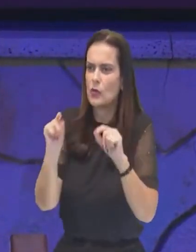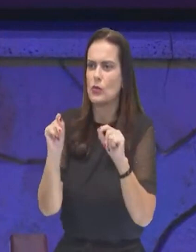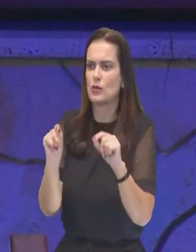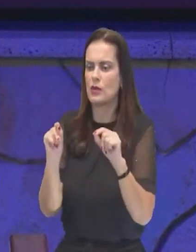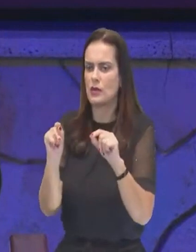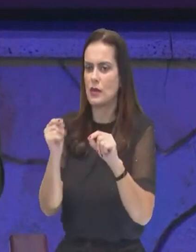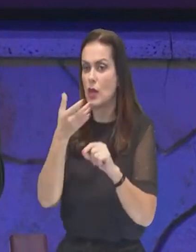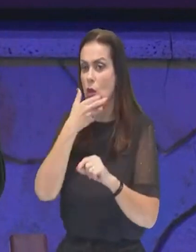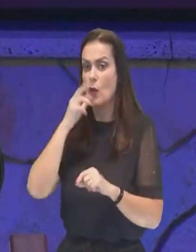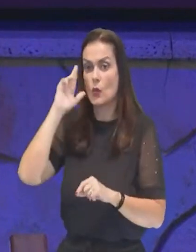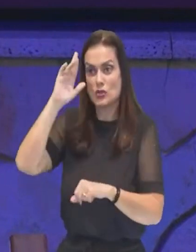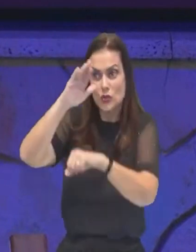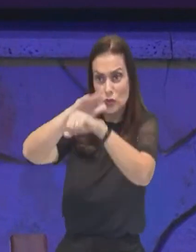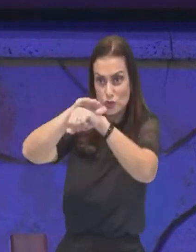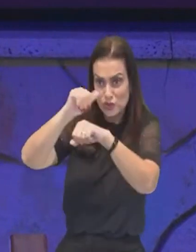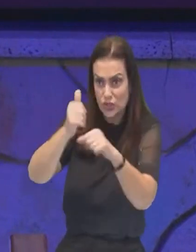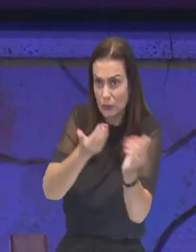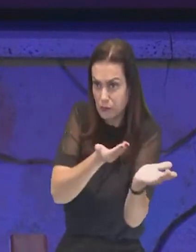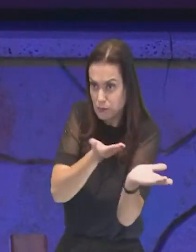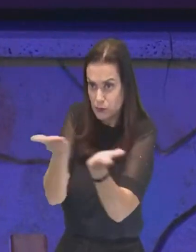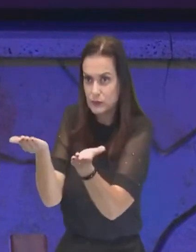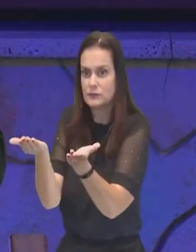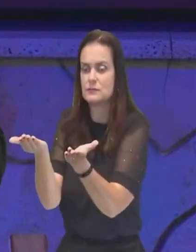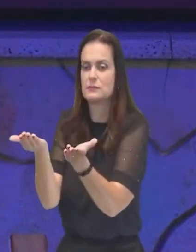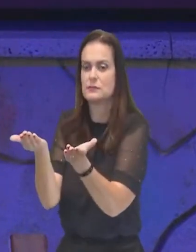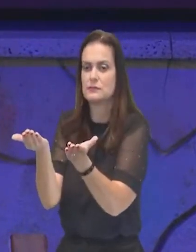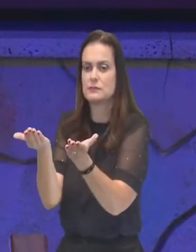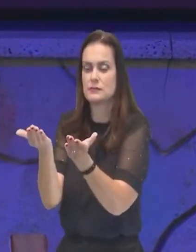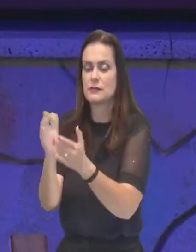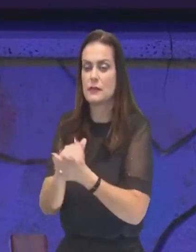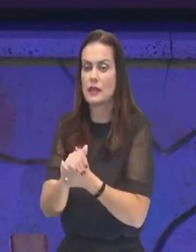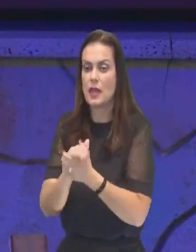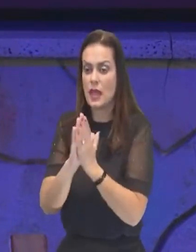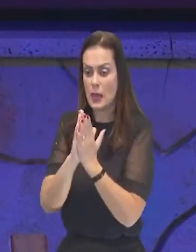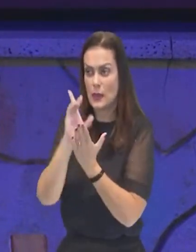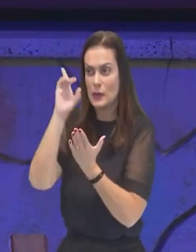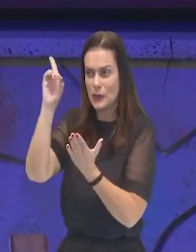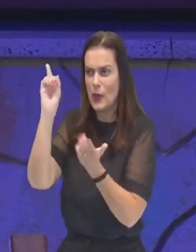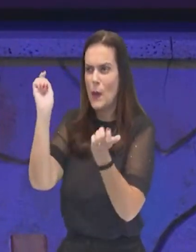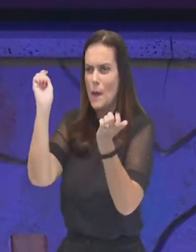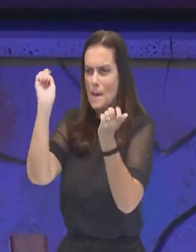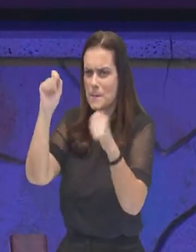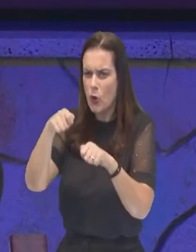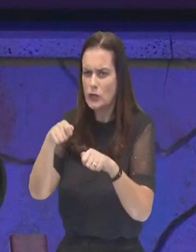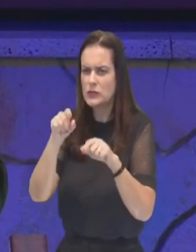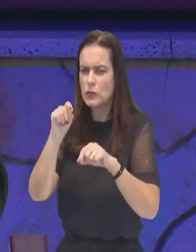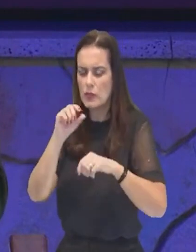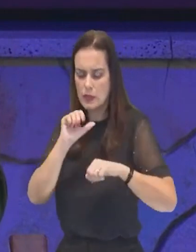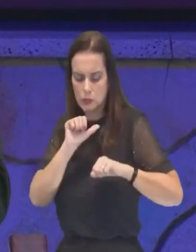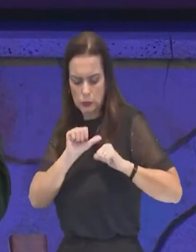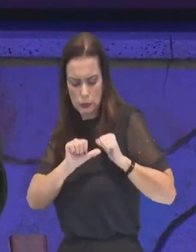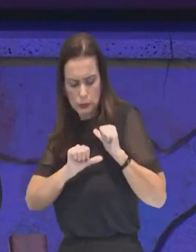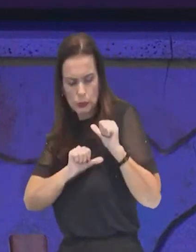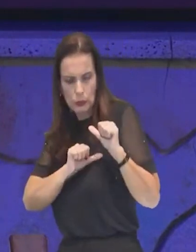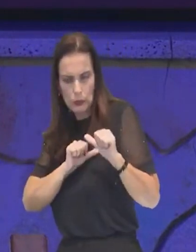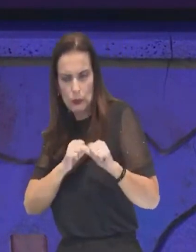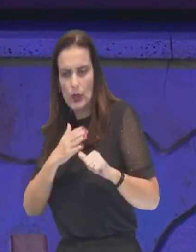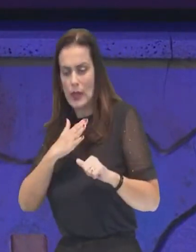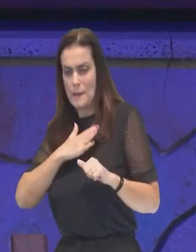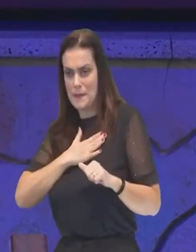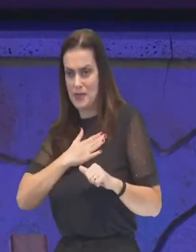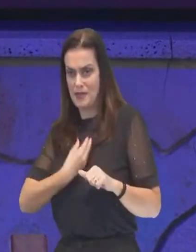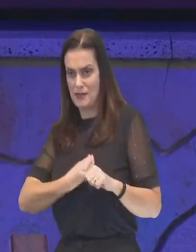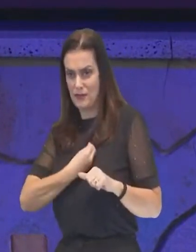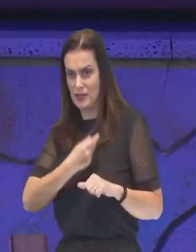o Senhor chama, o Senhor convoca, é que a palavra do Senhor possa provocar e promover em você, na minha